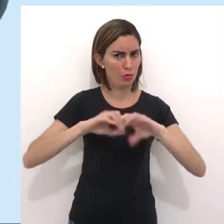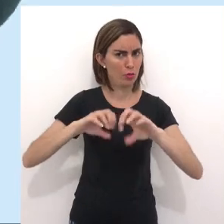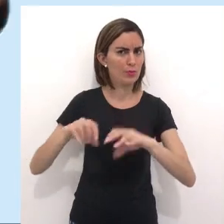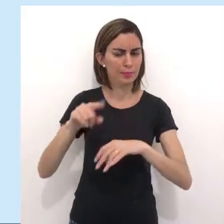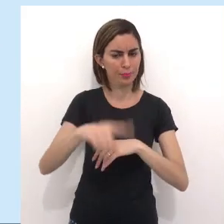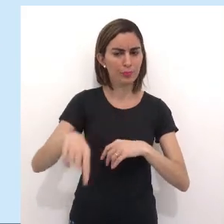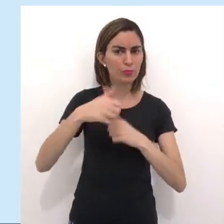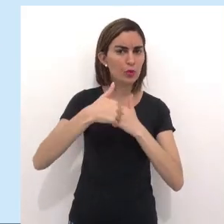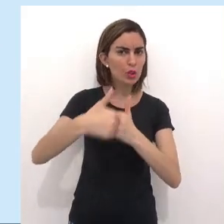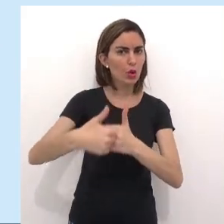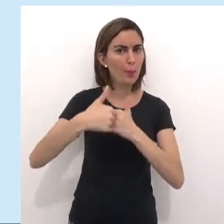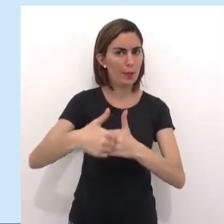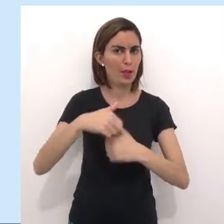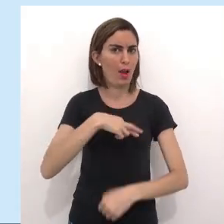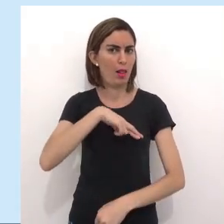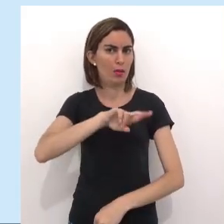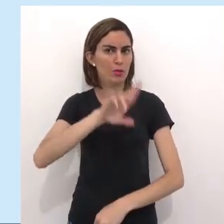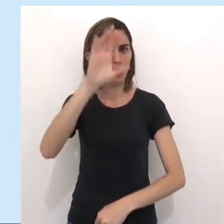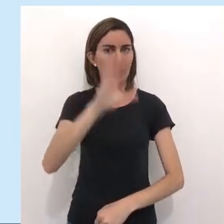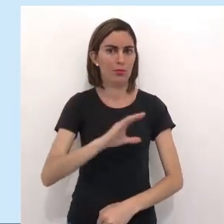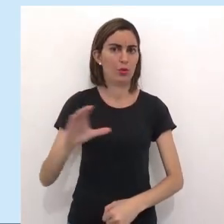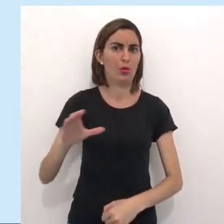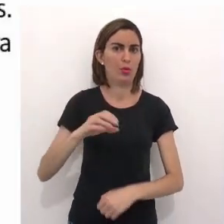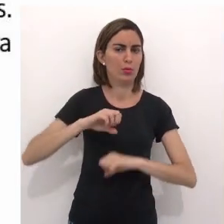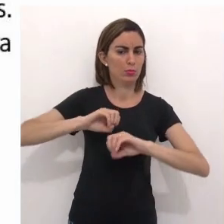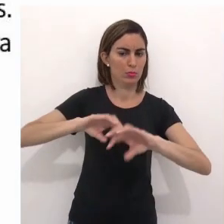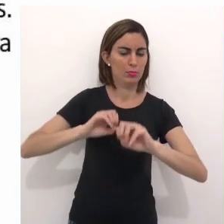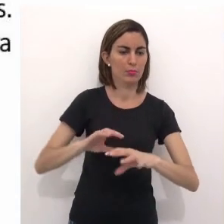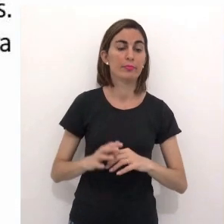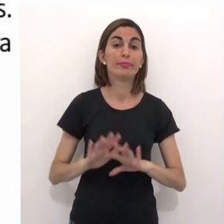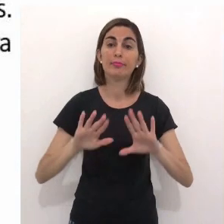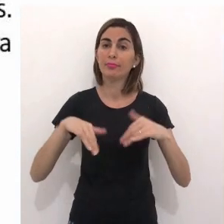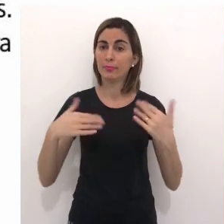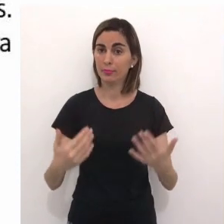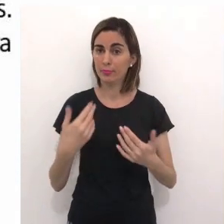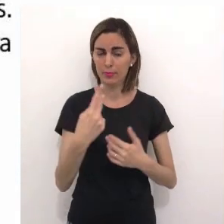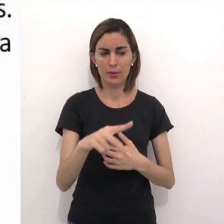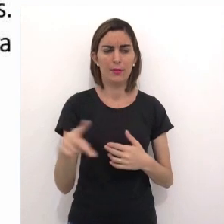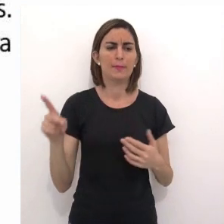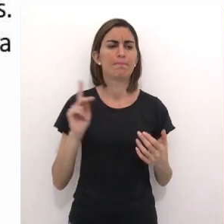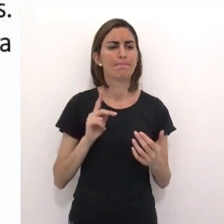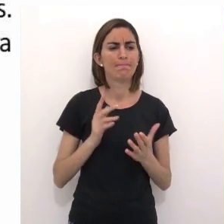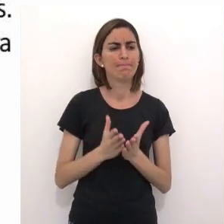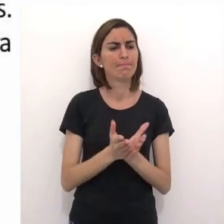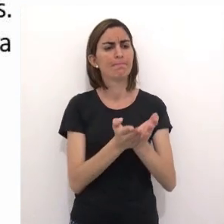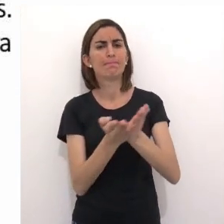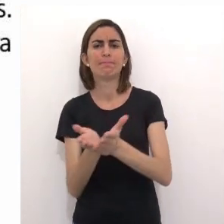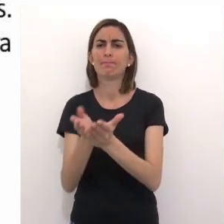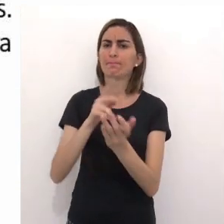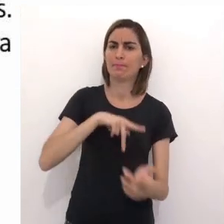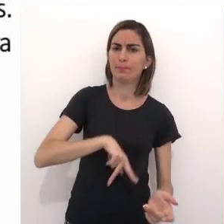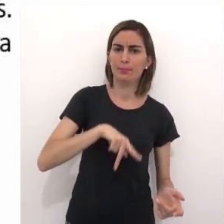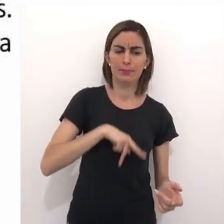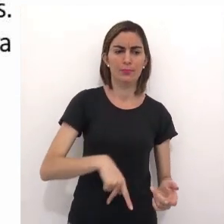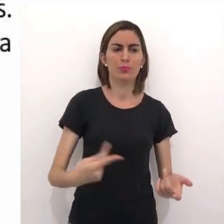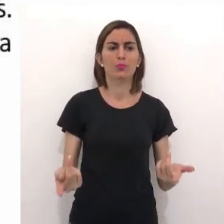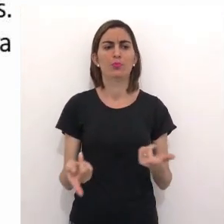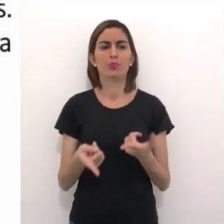nativos seguissem a religião católica, né? Então, aí os navegadores portugueses, além da